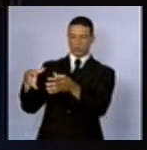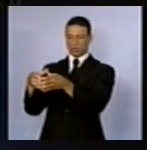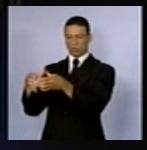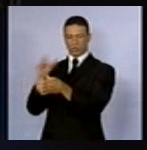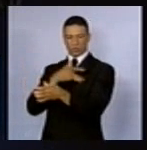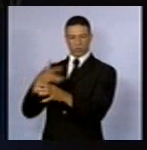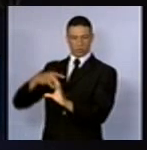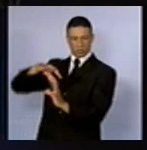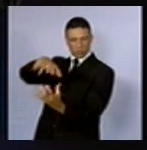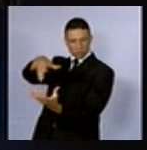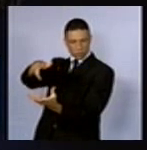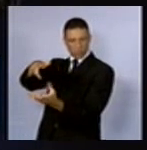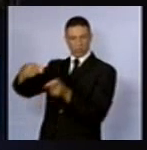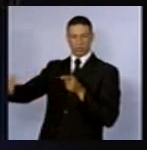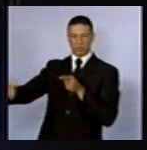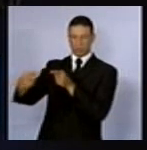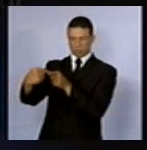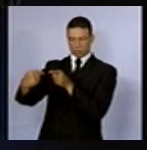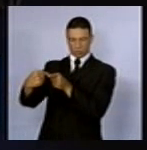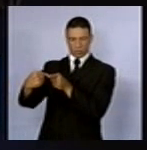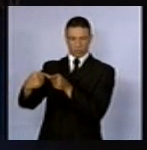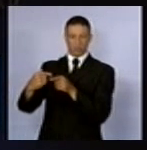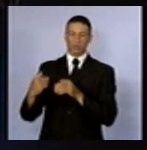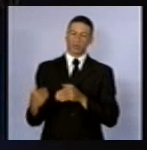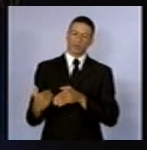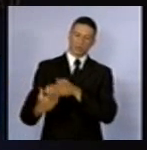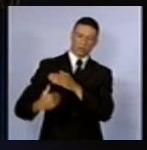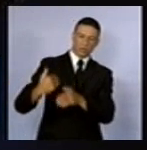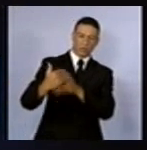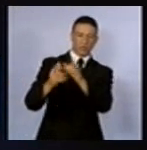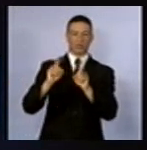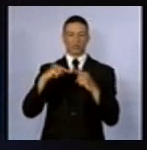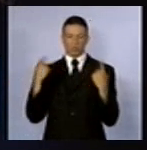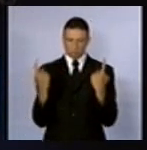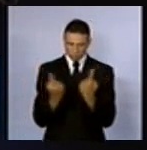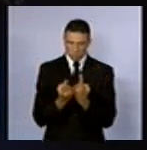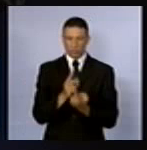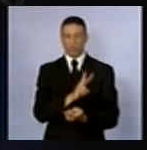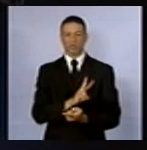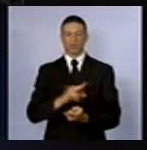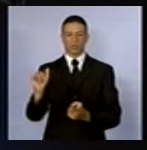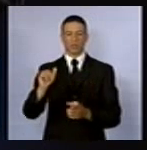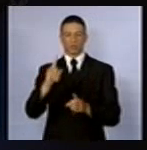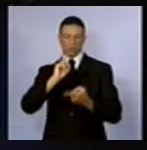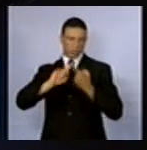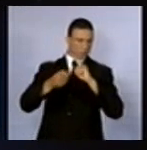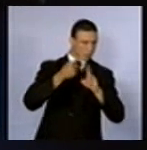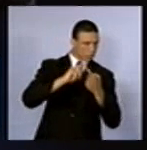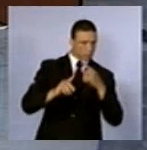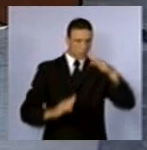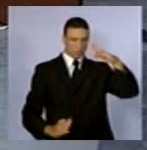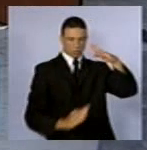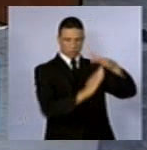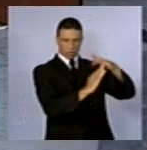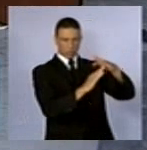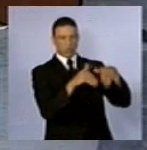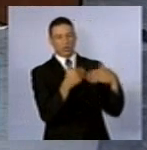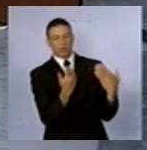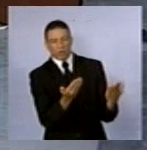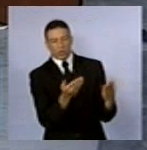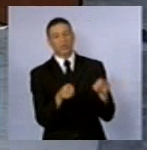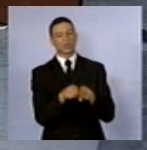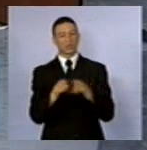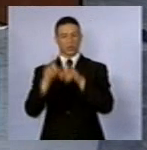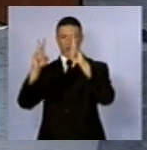de Saúde esse processo será colocado em audiência pública não só para discutir essa questão do limite em função disso mas tem